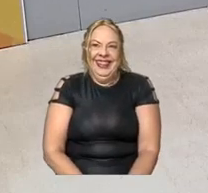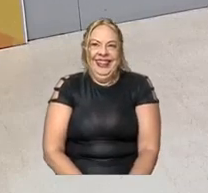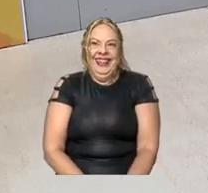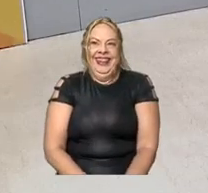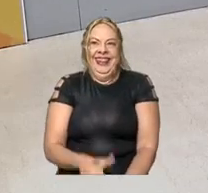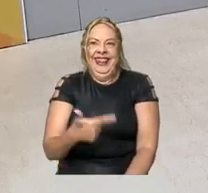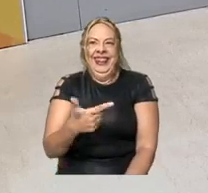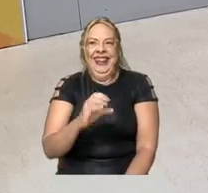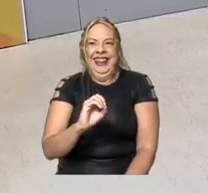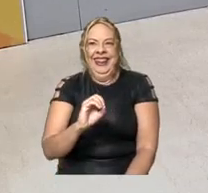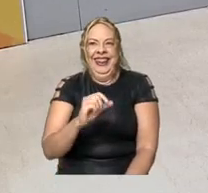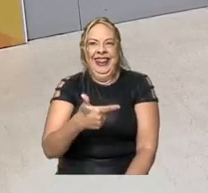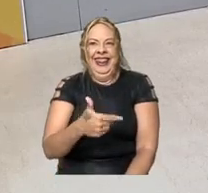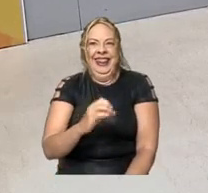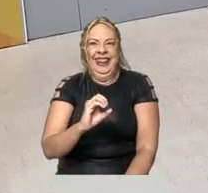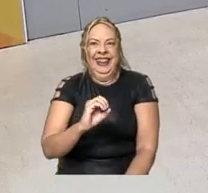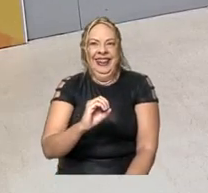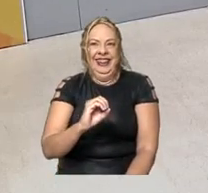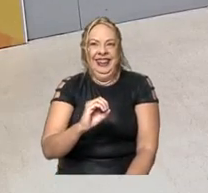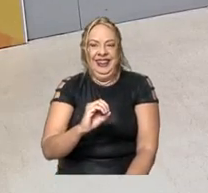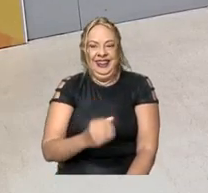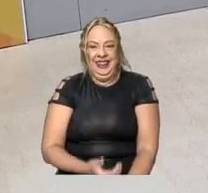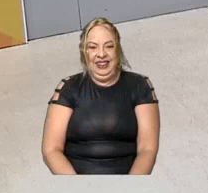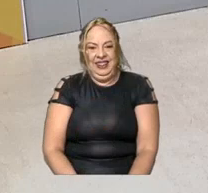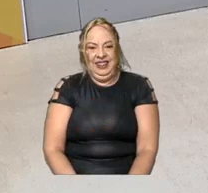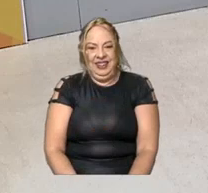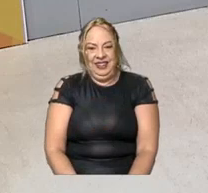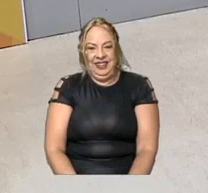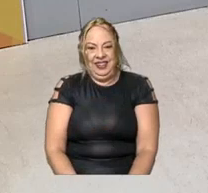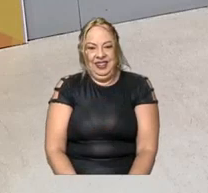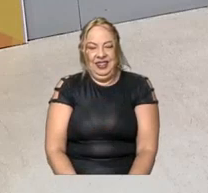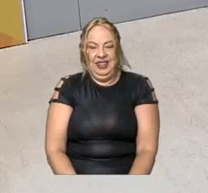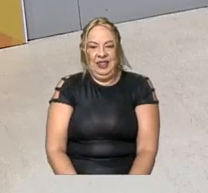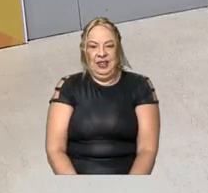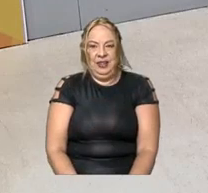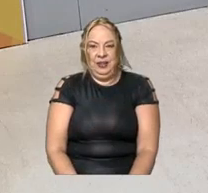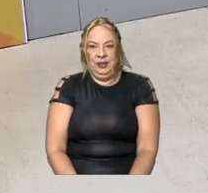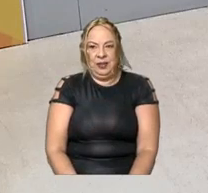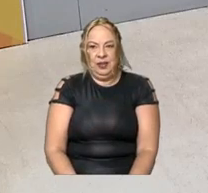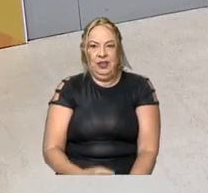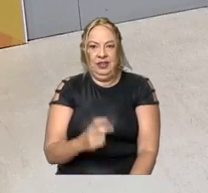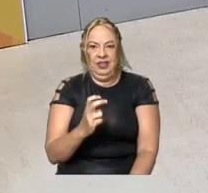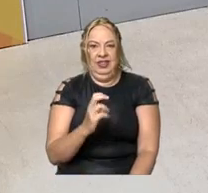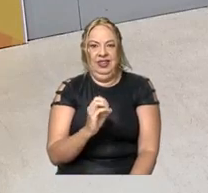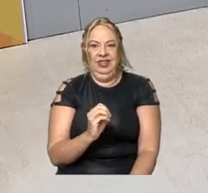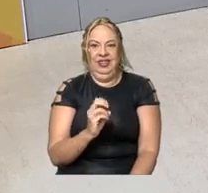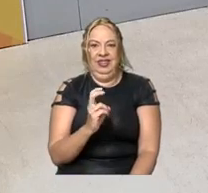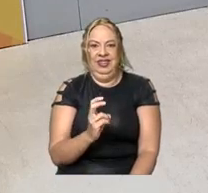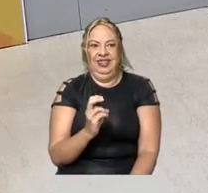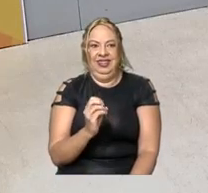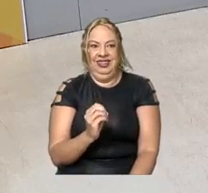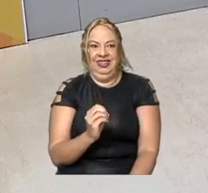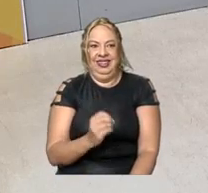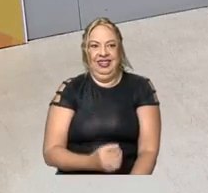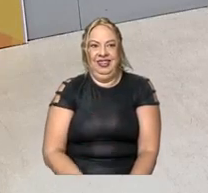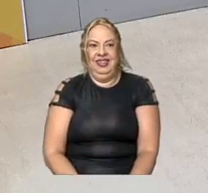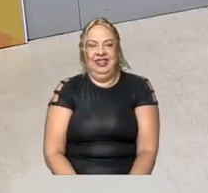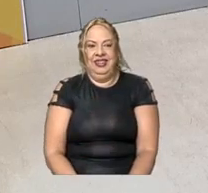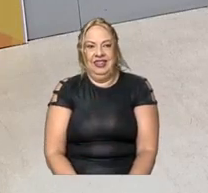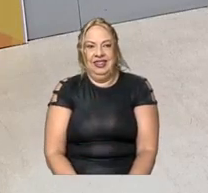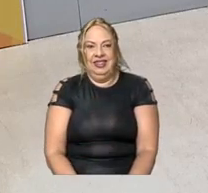número 20, número 20. Vem comigo e marca, número 20 já foi, agora marca número 50,